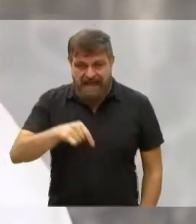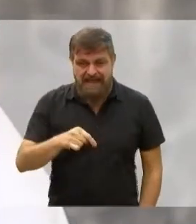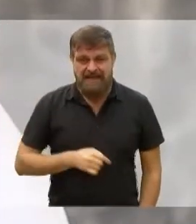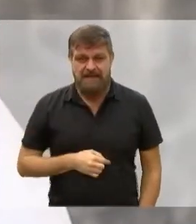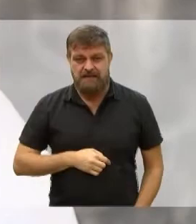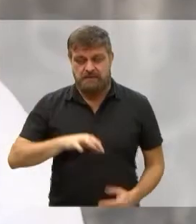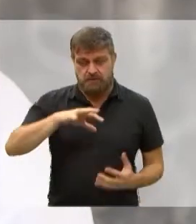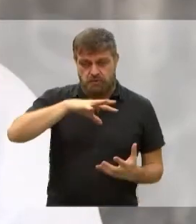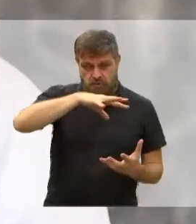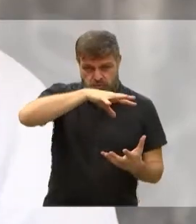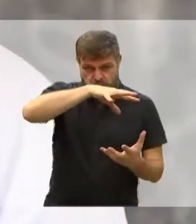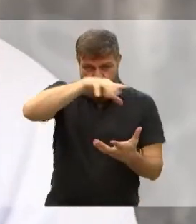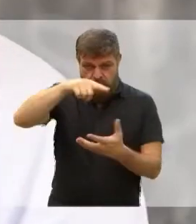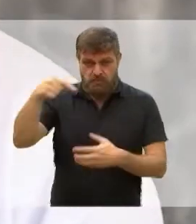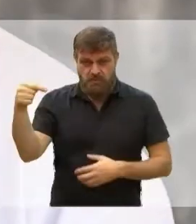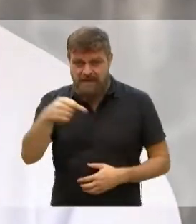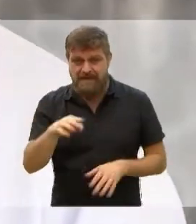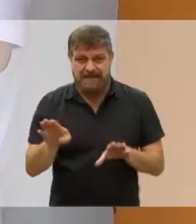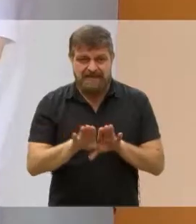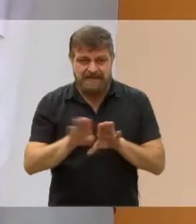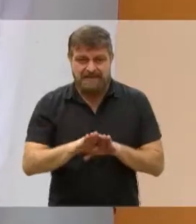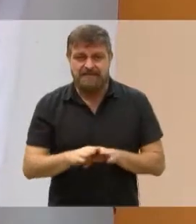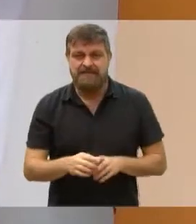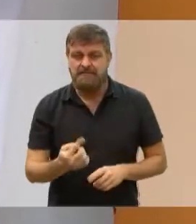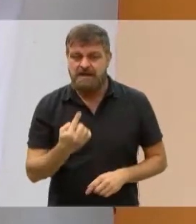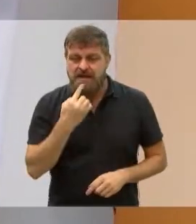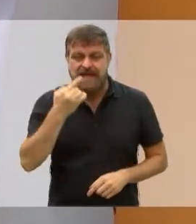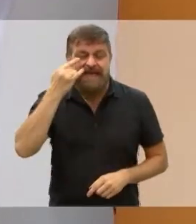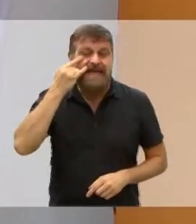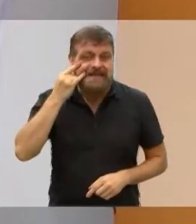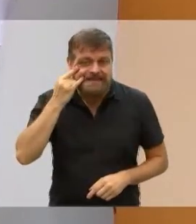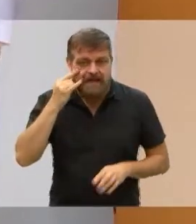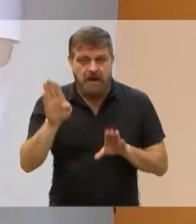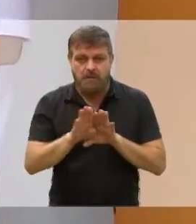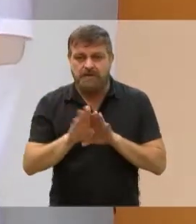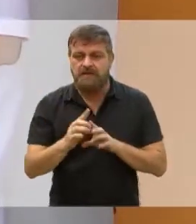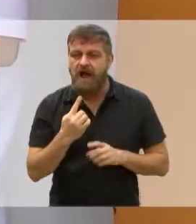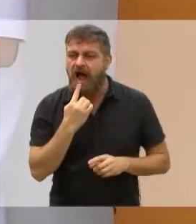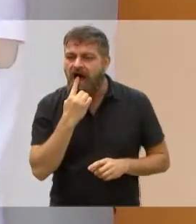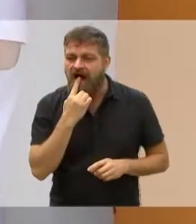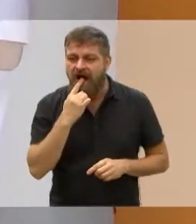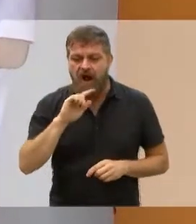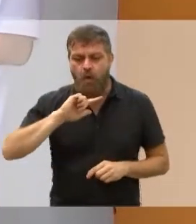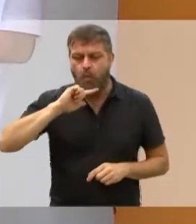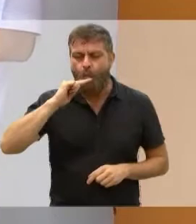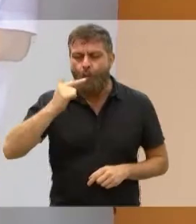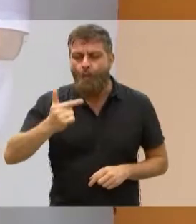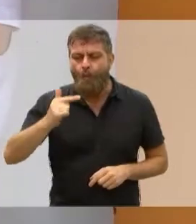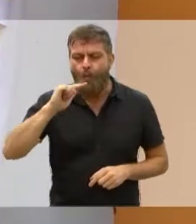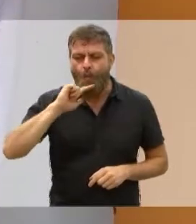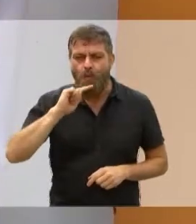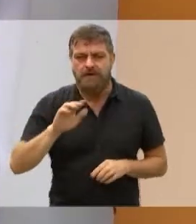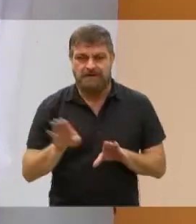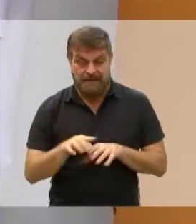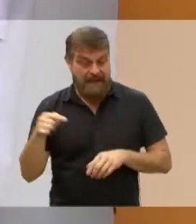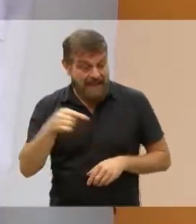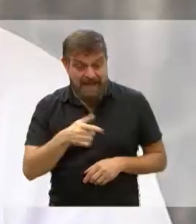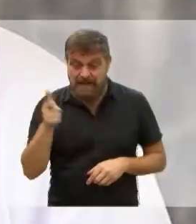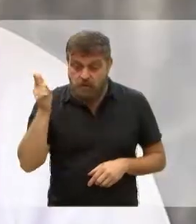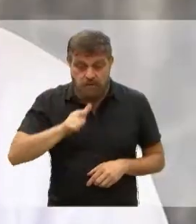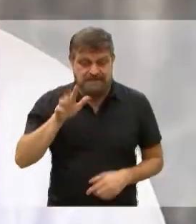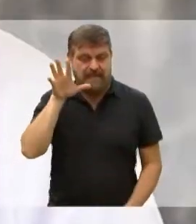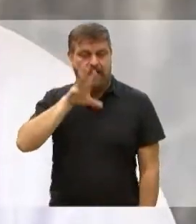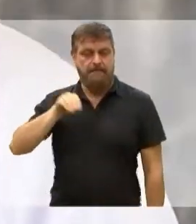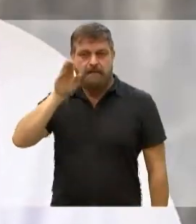ter nascido com fissura lábio-palatal e síndrome de Down. O Rafa nasceu sem o céu da boca, né? O Rafa hoje é